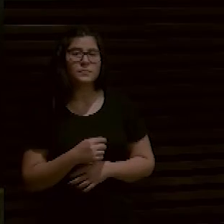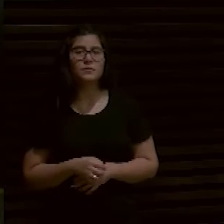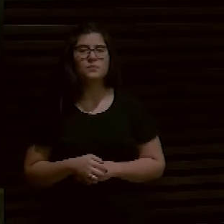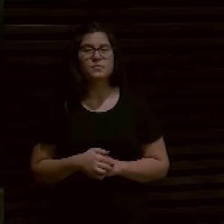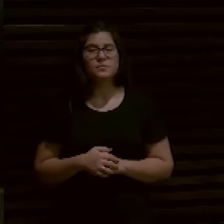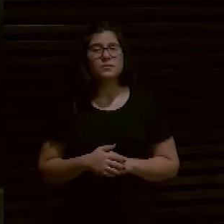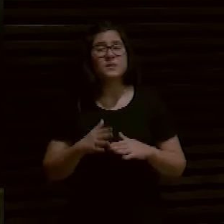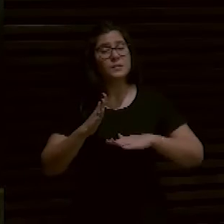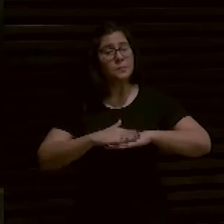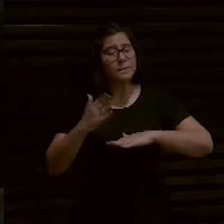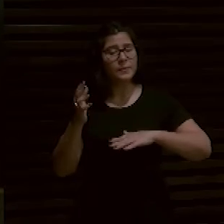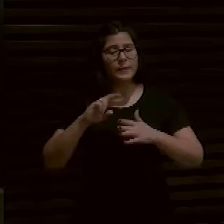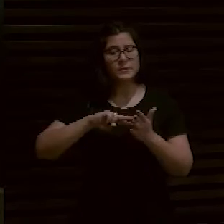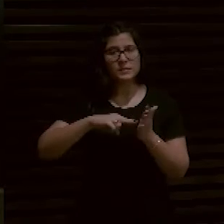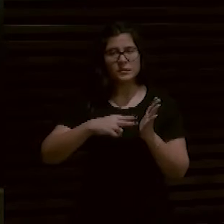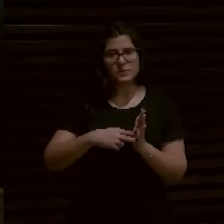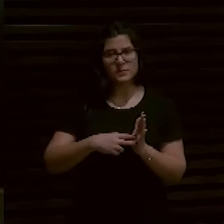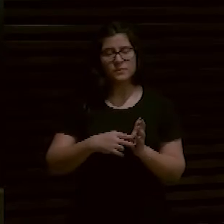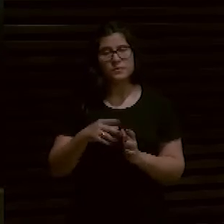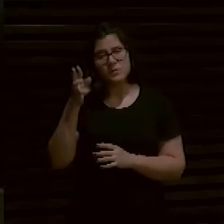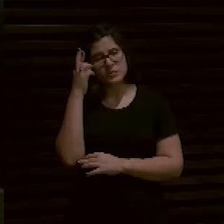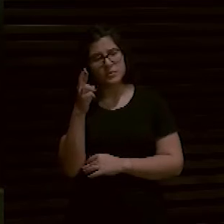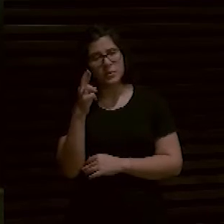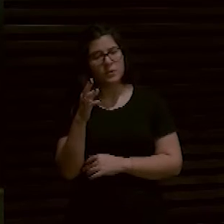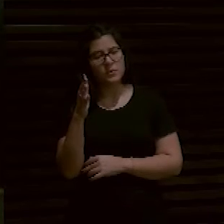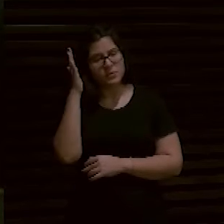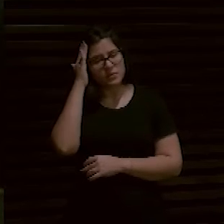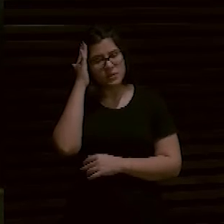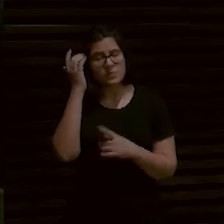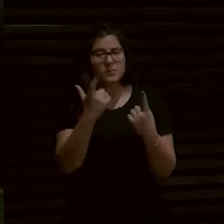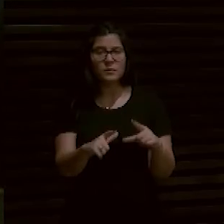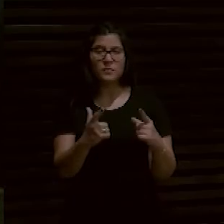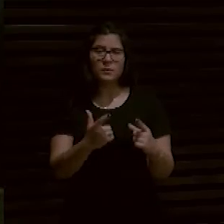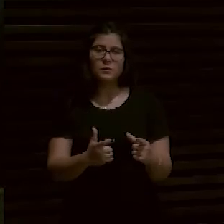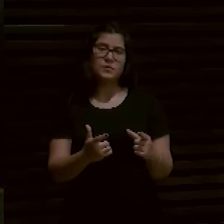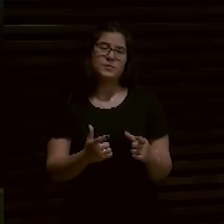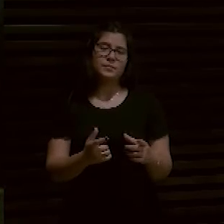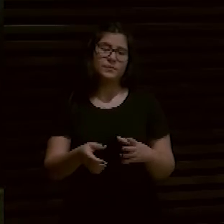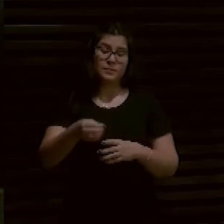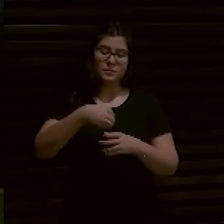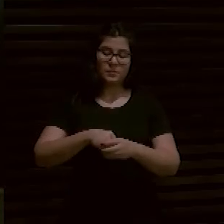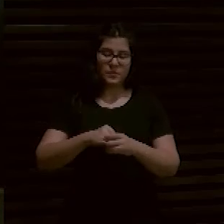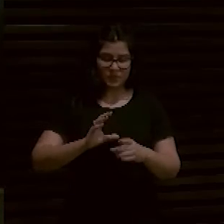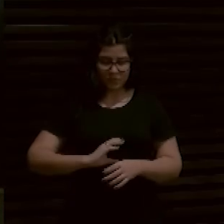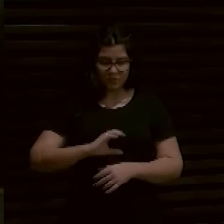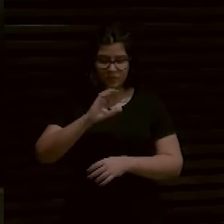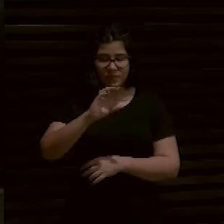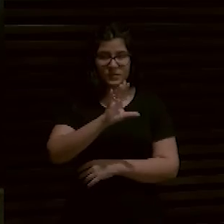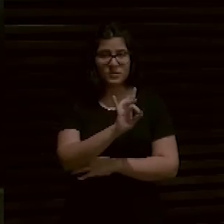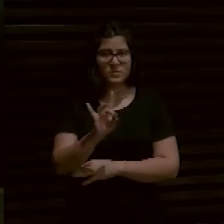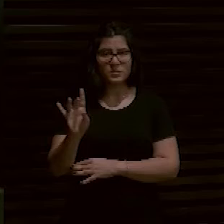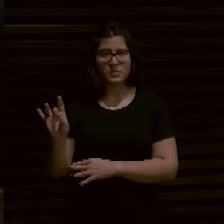mais significativo, o Senhor sabe onde está depositada a confiança de cada um,